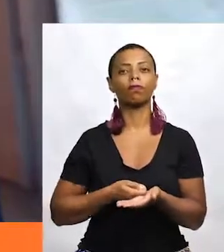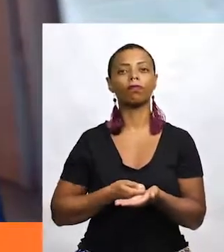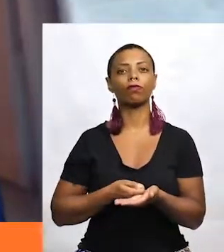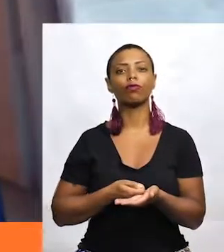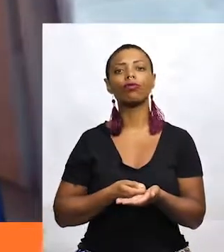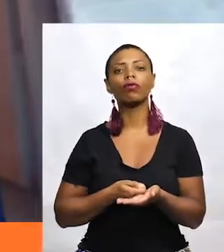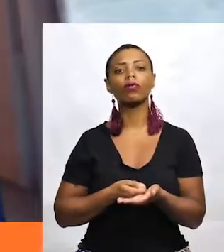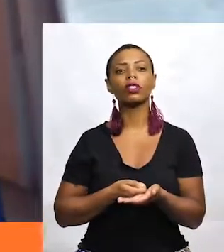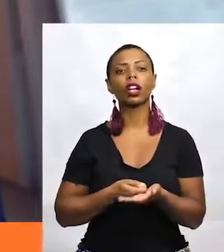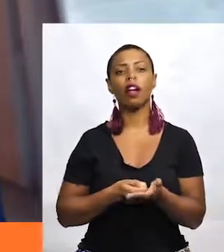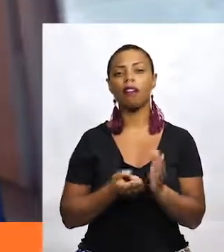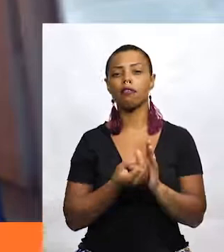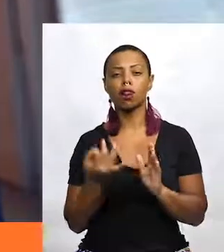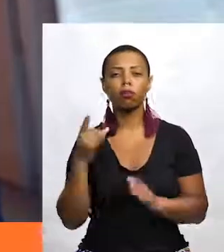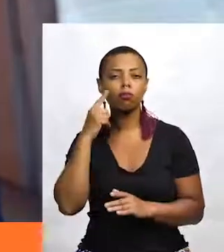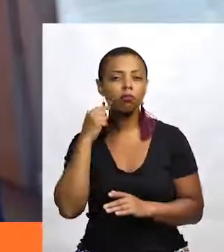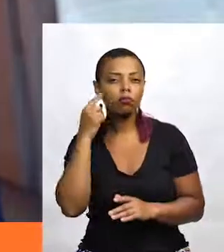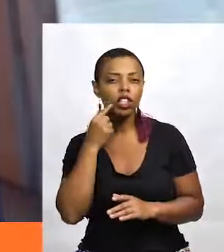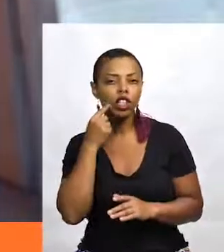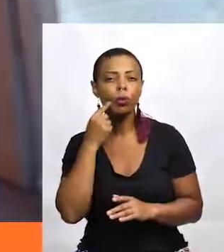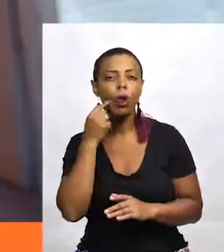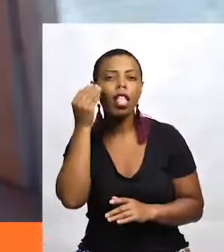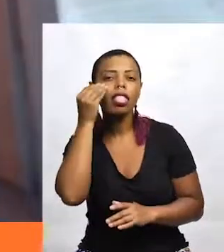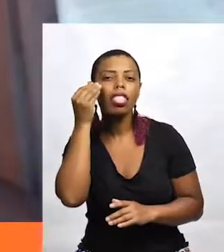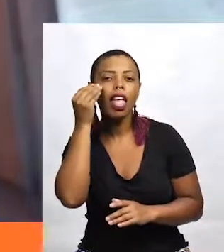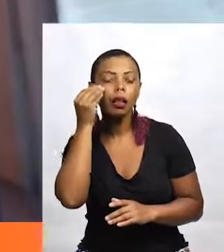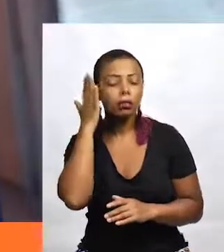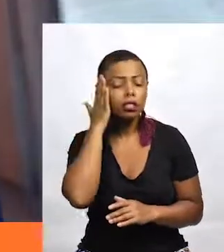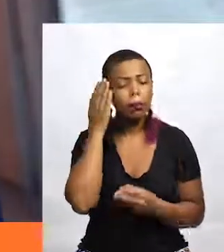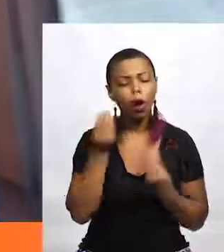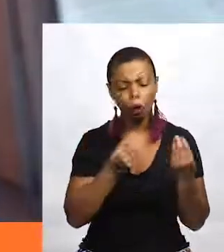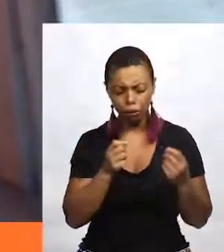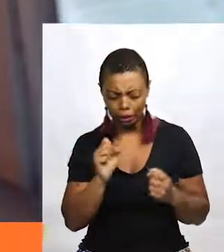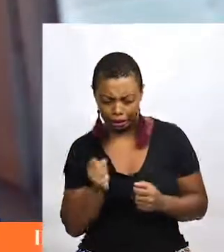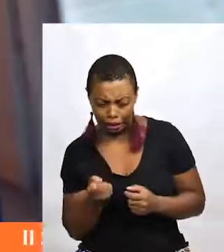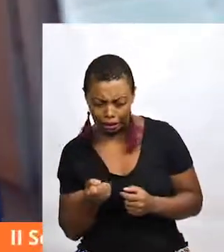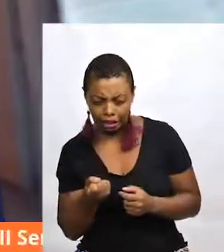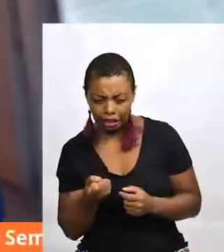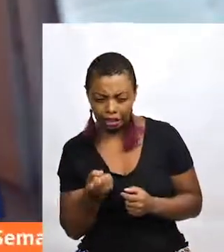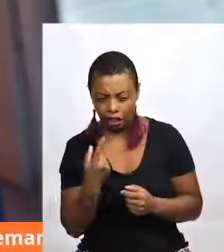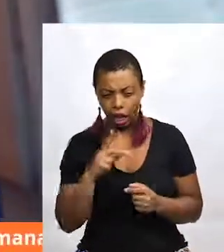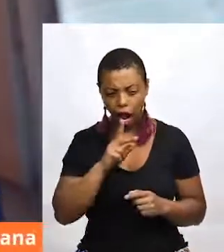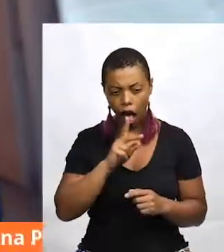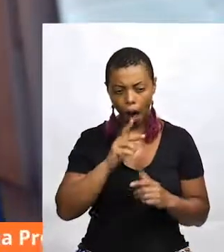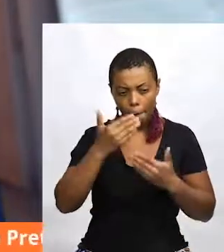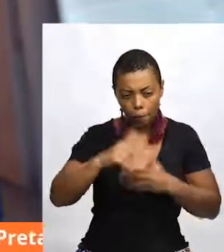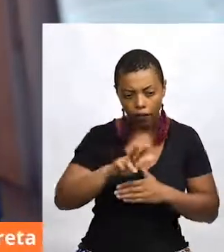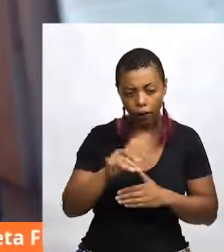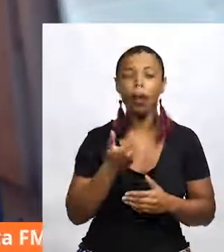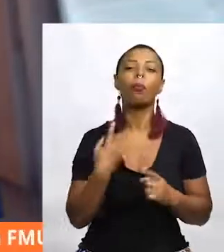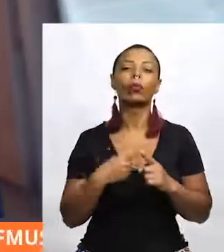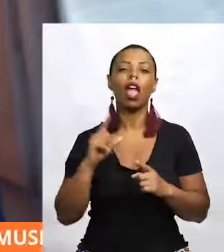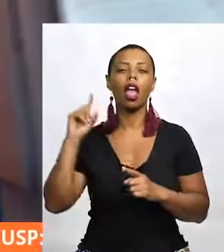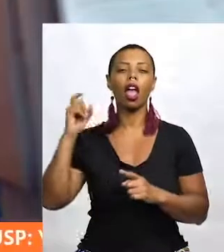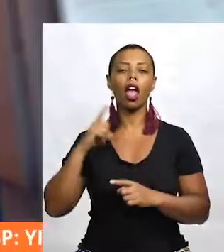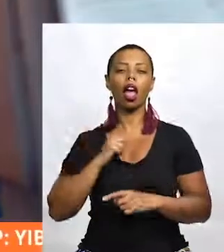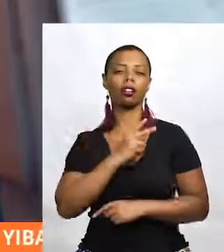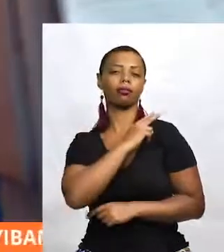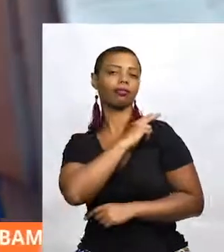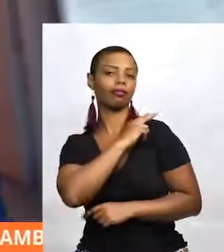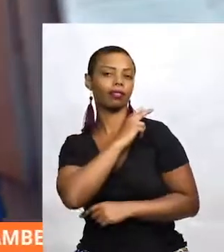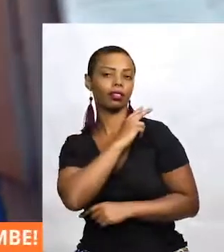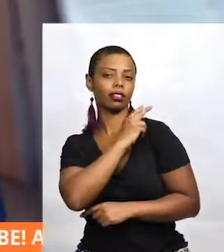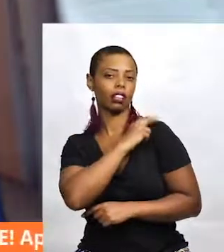uma série de simulados para saber como estava o meu desempenho à época, isso eu estava no segundo ano do ensino médio, que era então